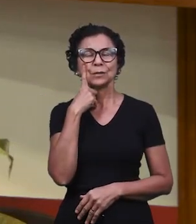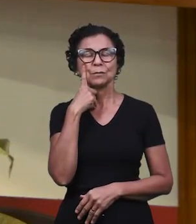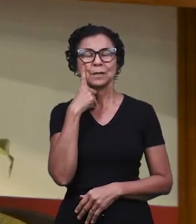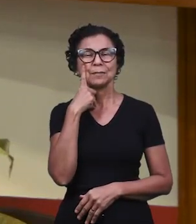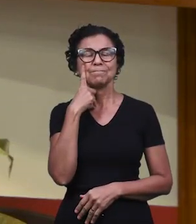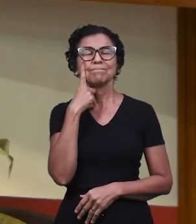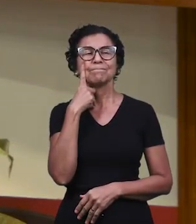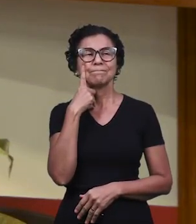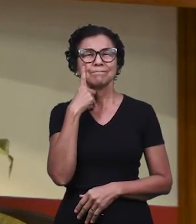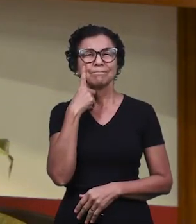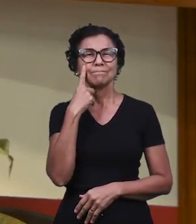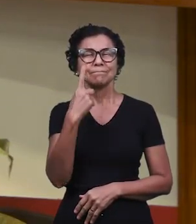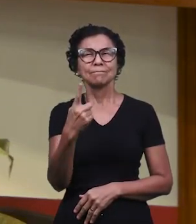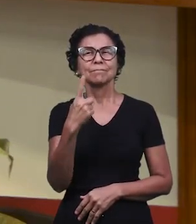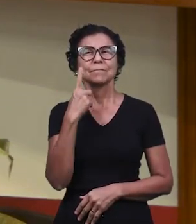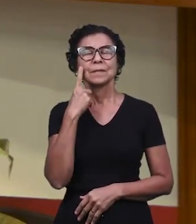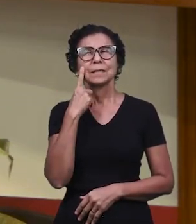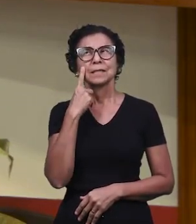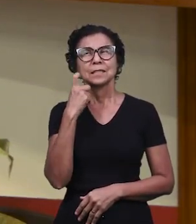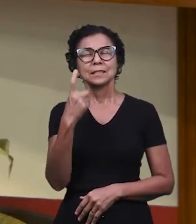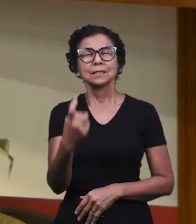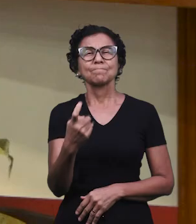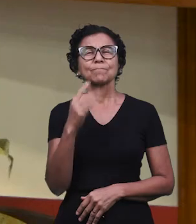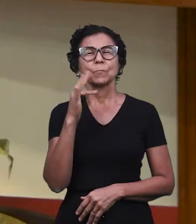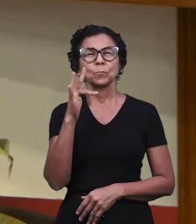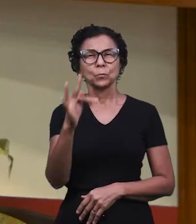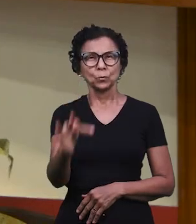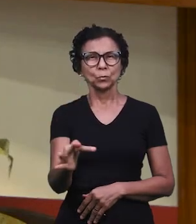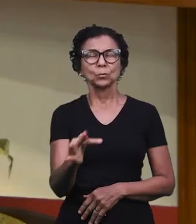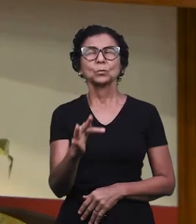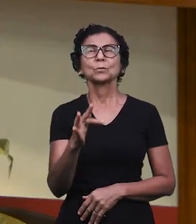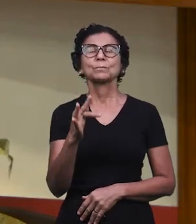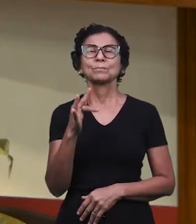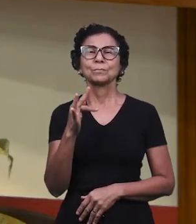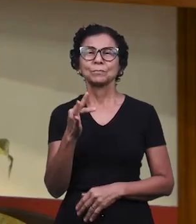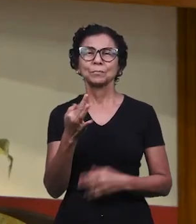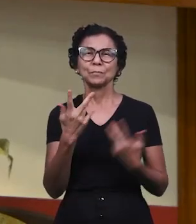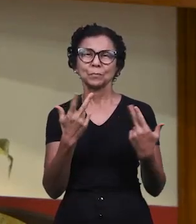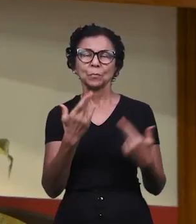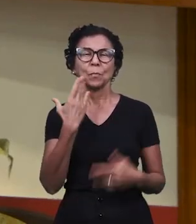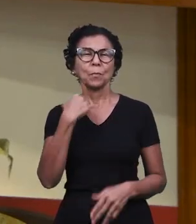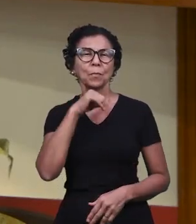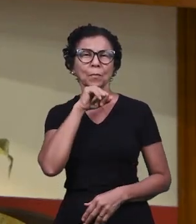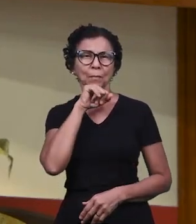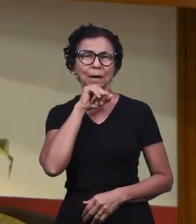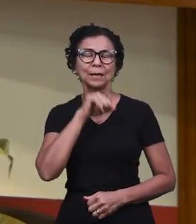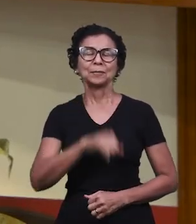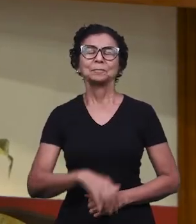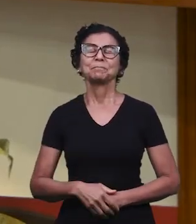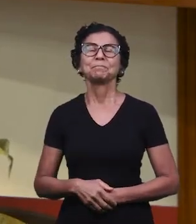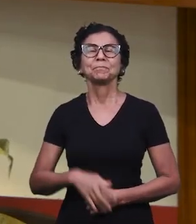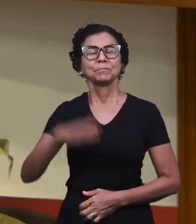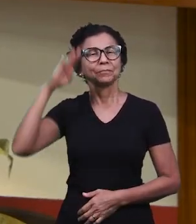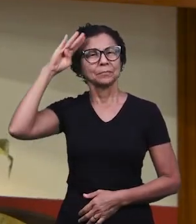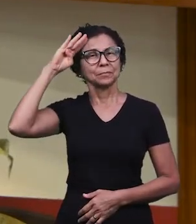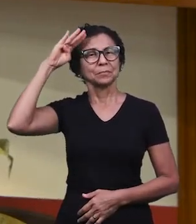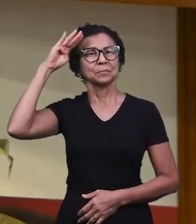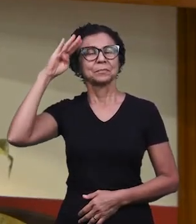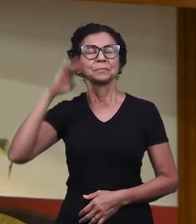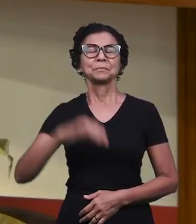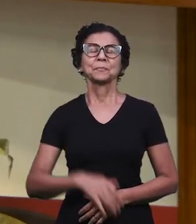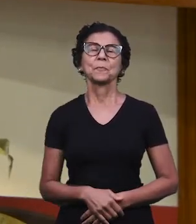também. Que bom, então veio de pai para filho, né? Exatamente. Então, quais foram os